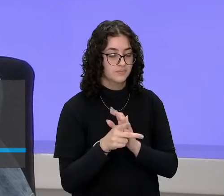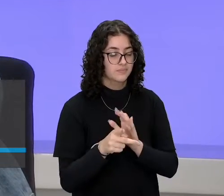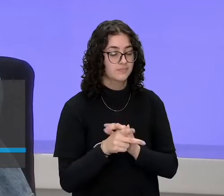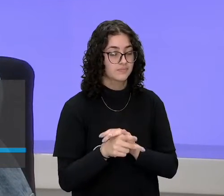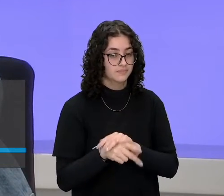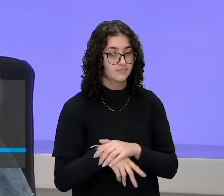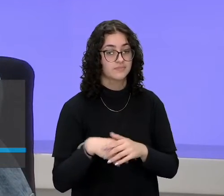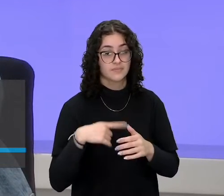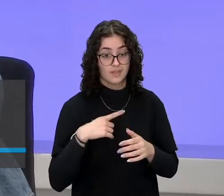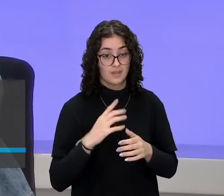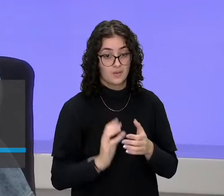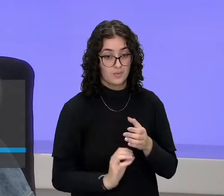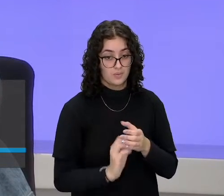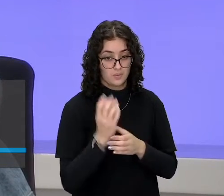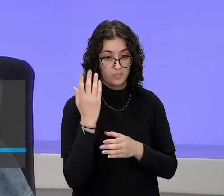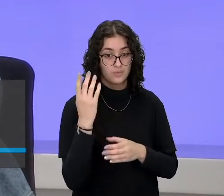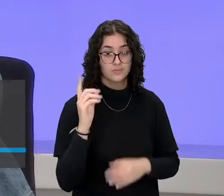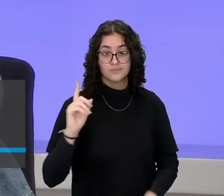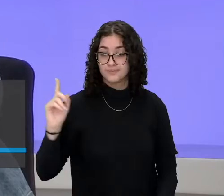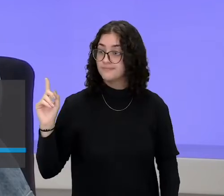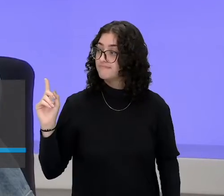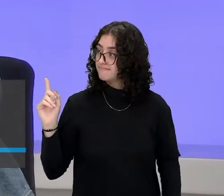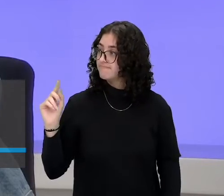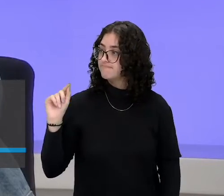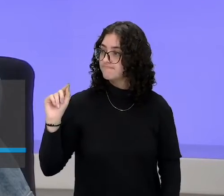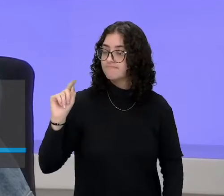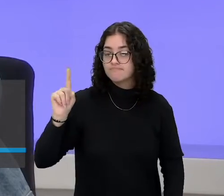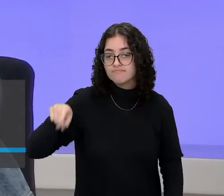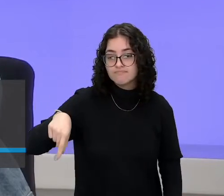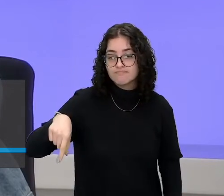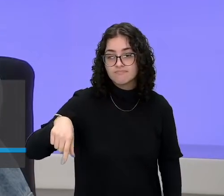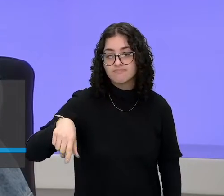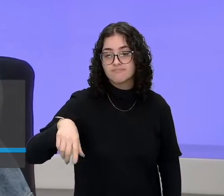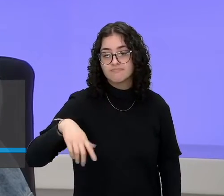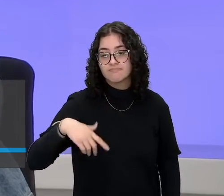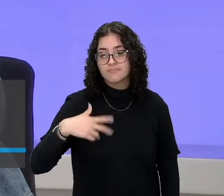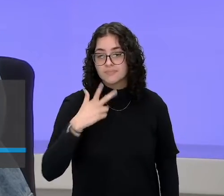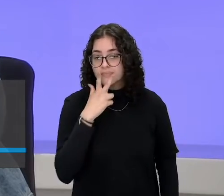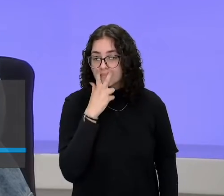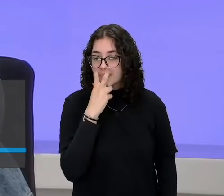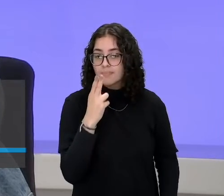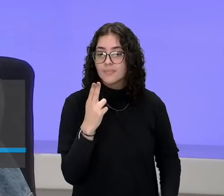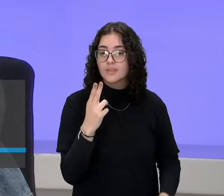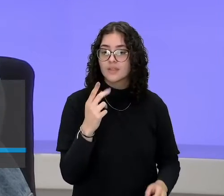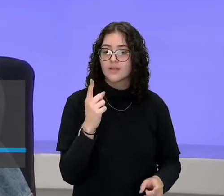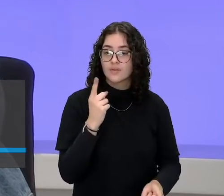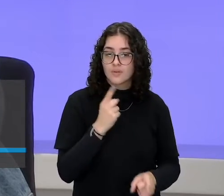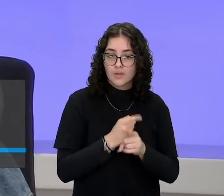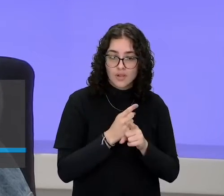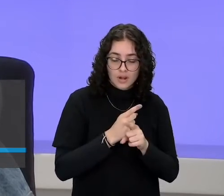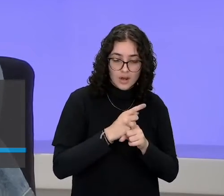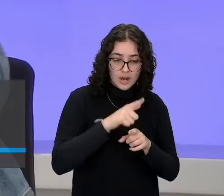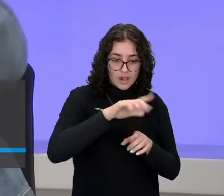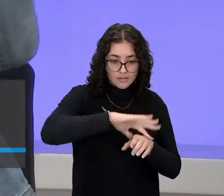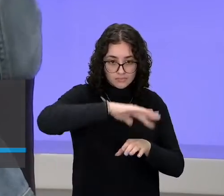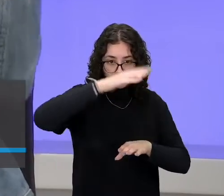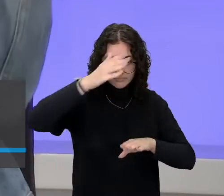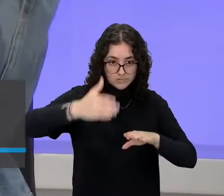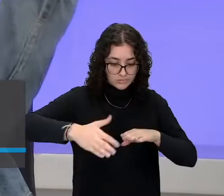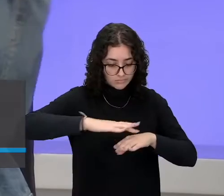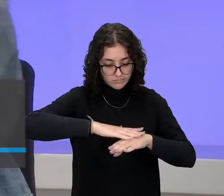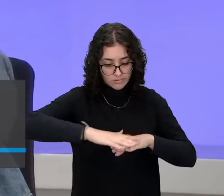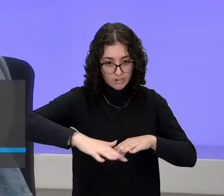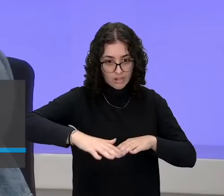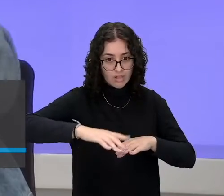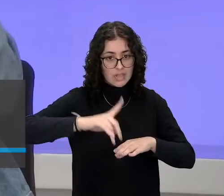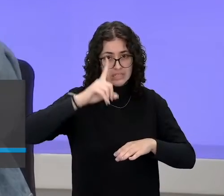diferentes acontecendo ali, tá certo? Elas são mais colocadas, mais encontradas no chão de cavernas, mais